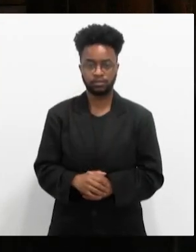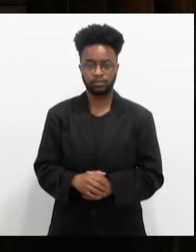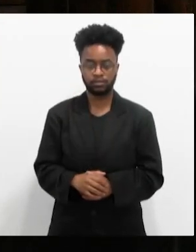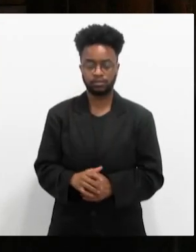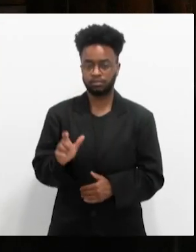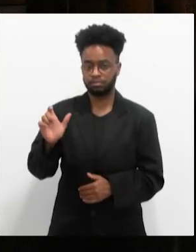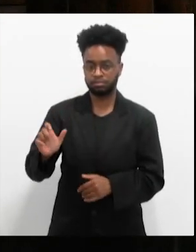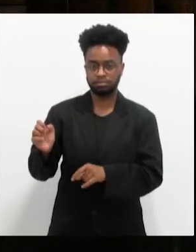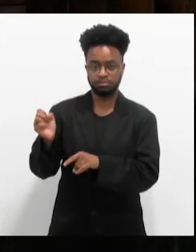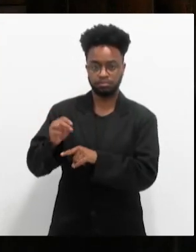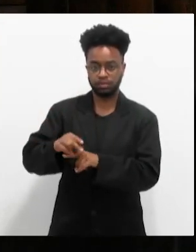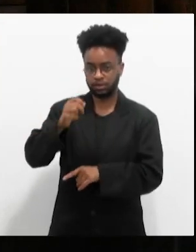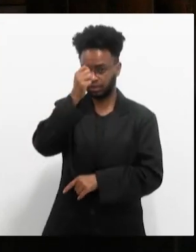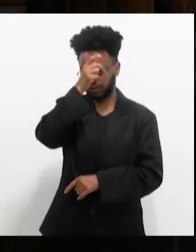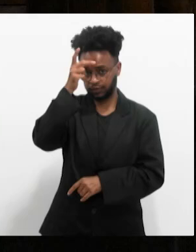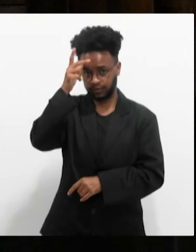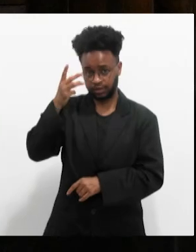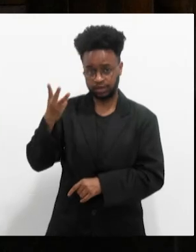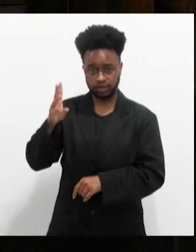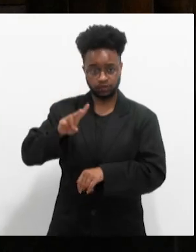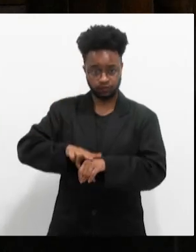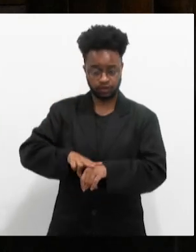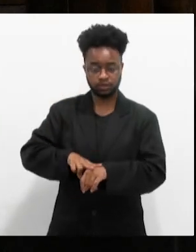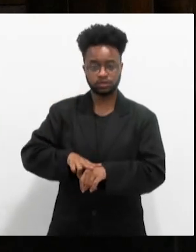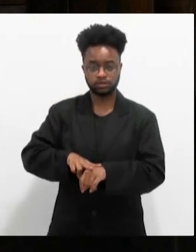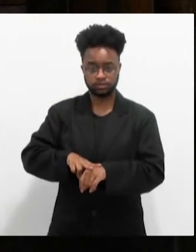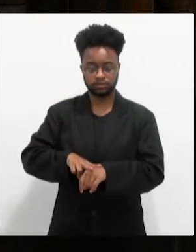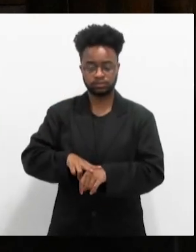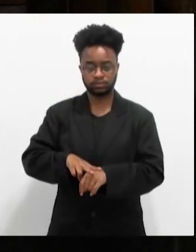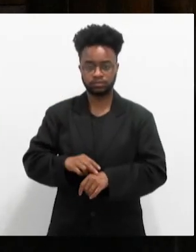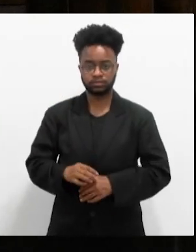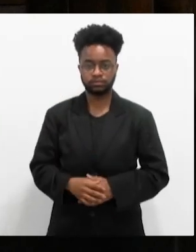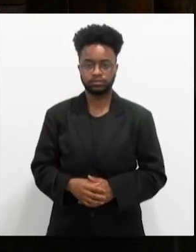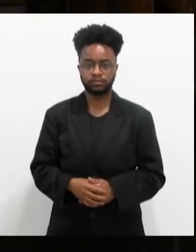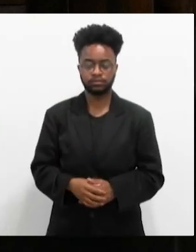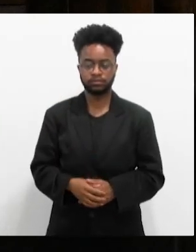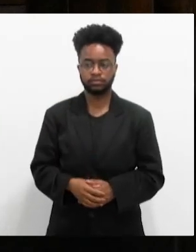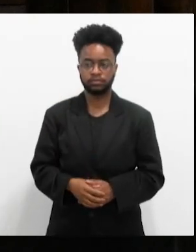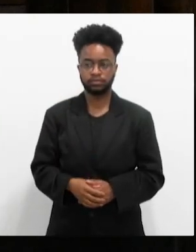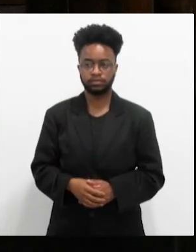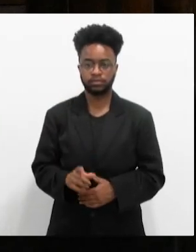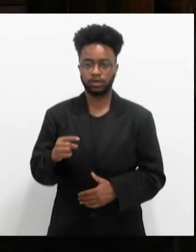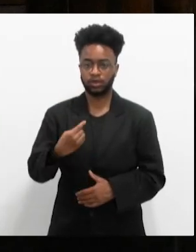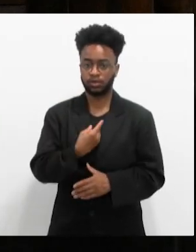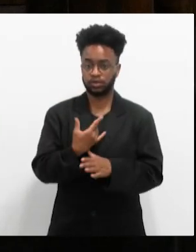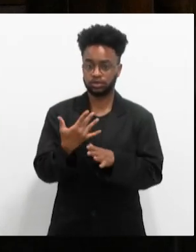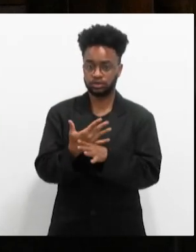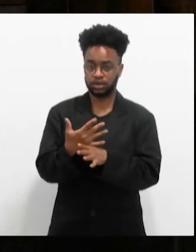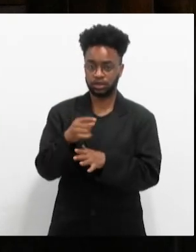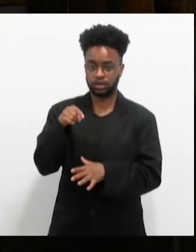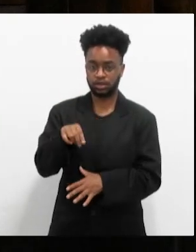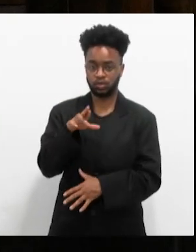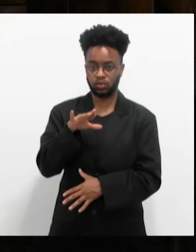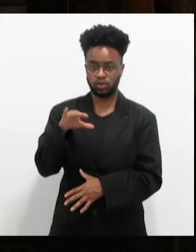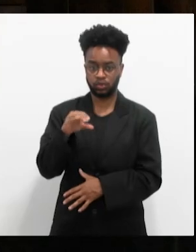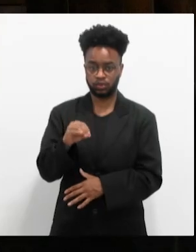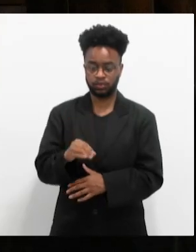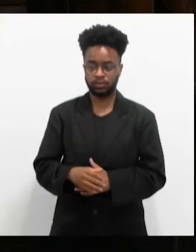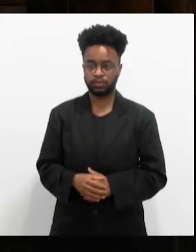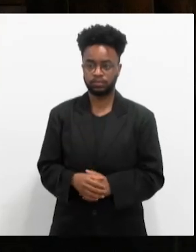prefeito 3 vezes seguidas na nossa cidade do Rio de Janeiro.